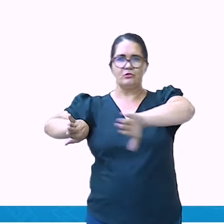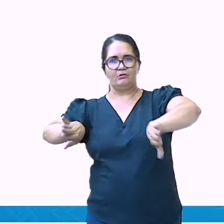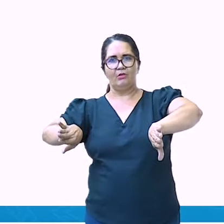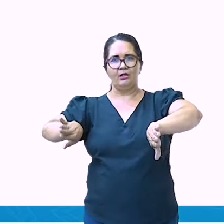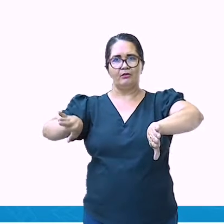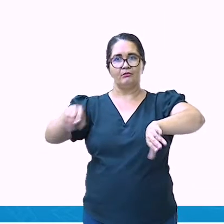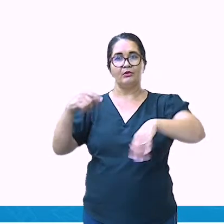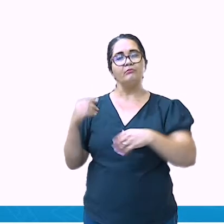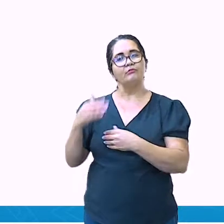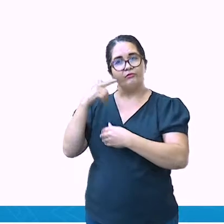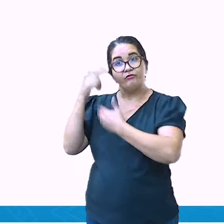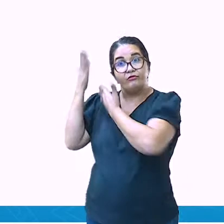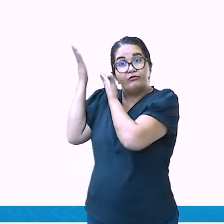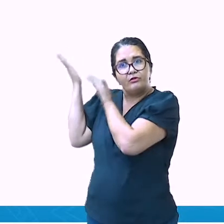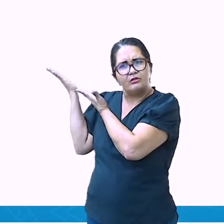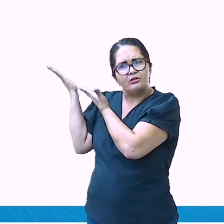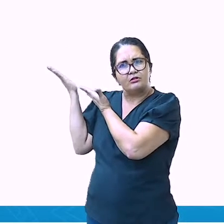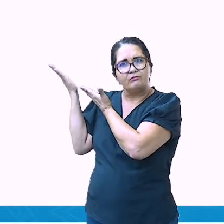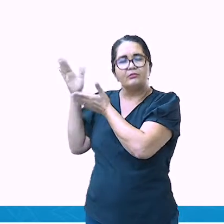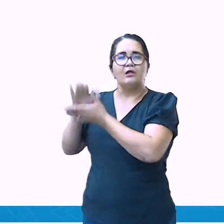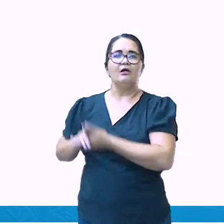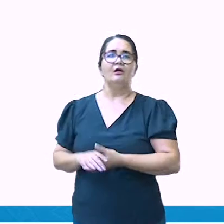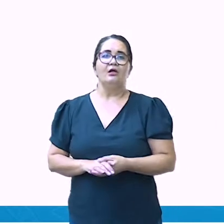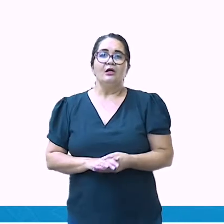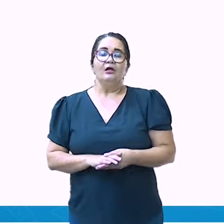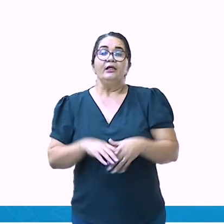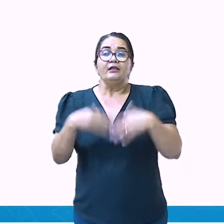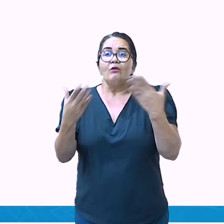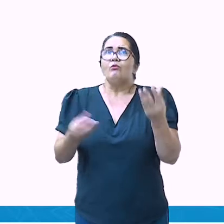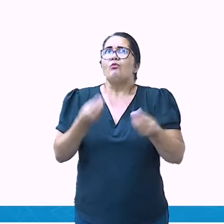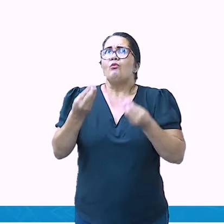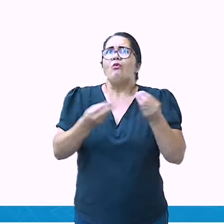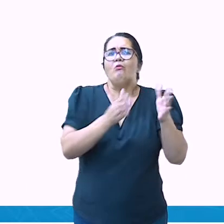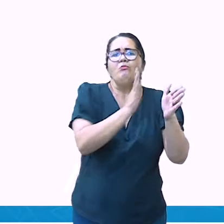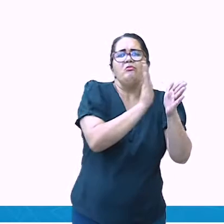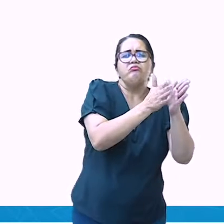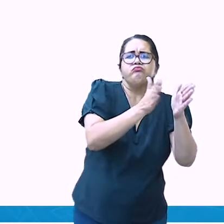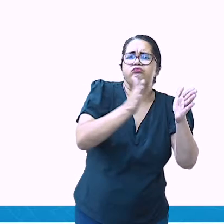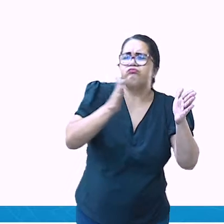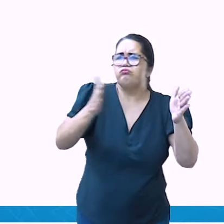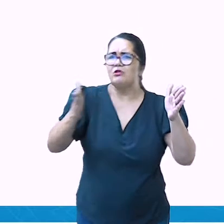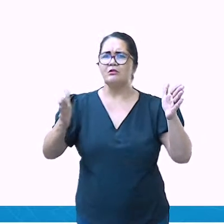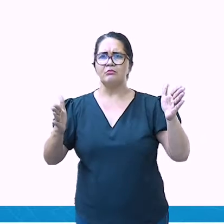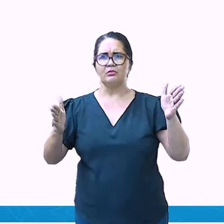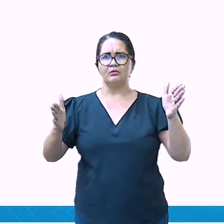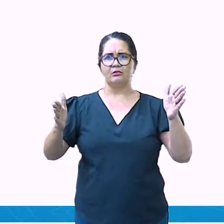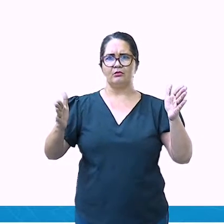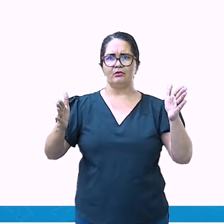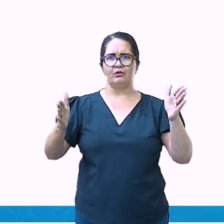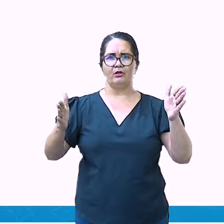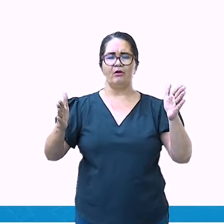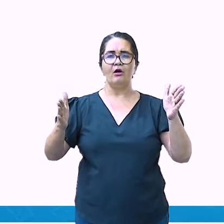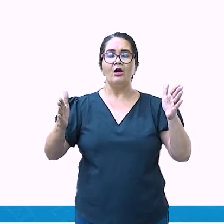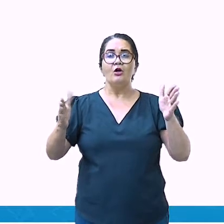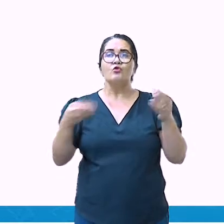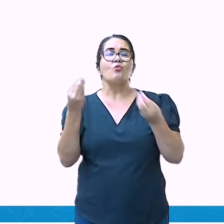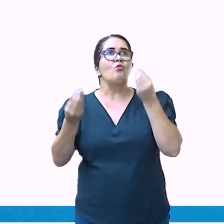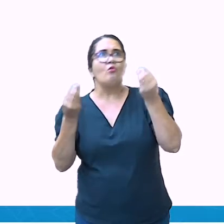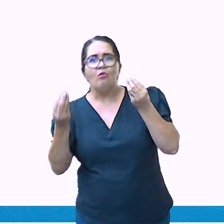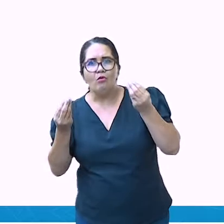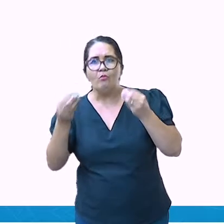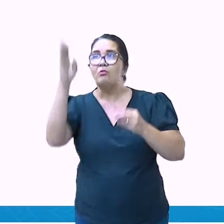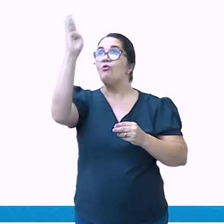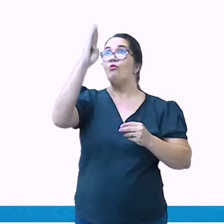Mas como que ocorreu essa tão grande expansão do nosso país? Foi de acordo com o